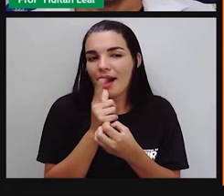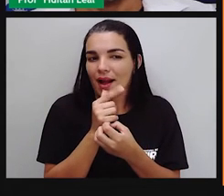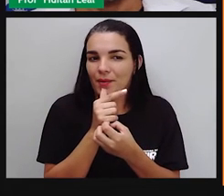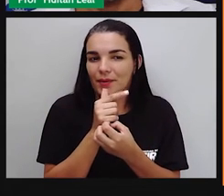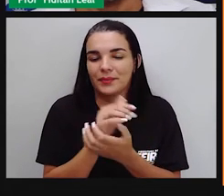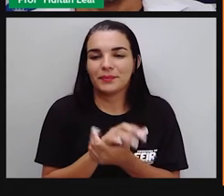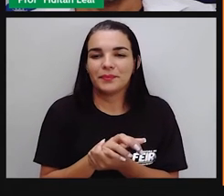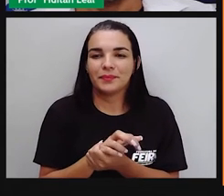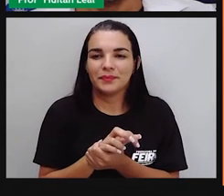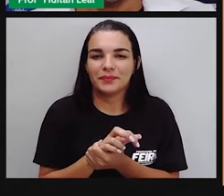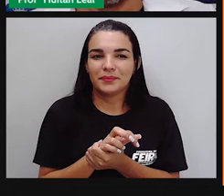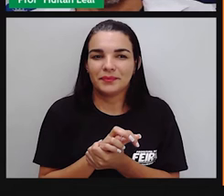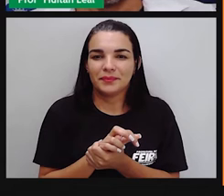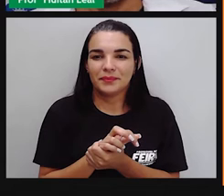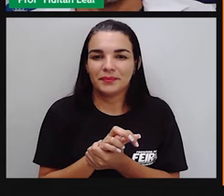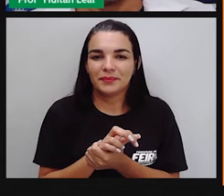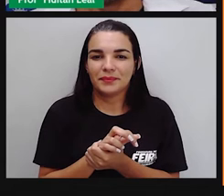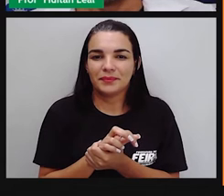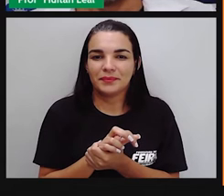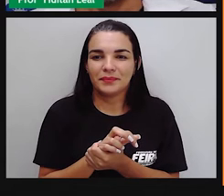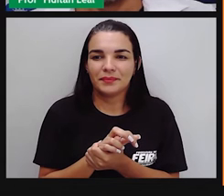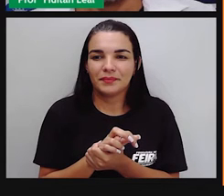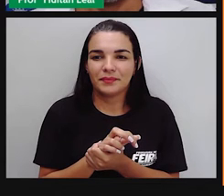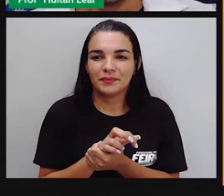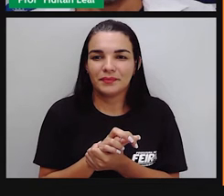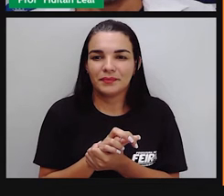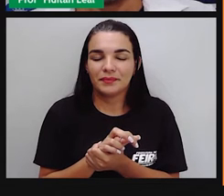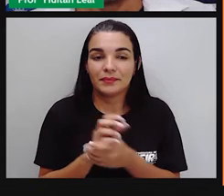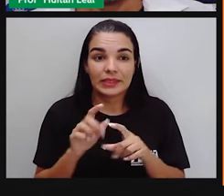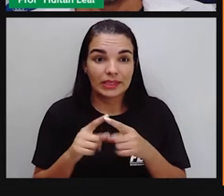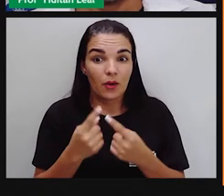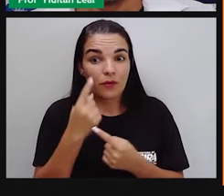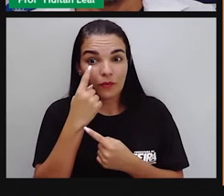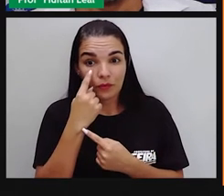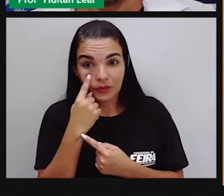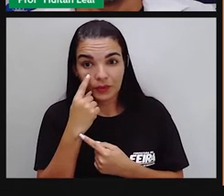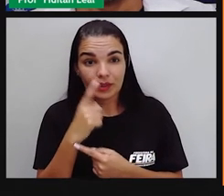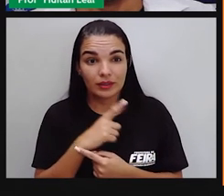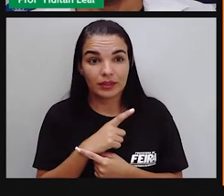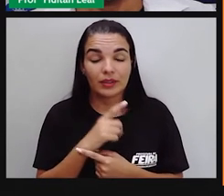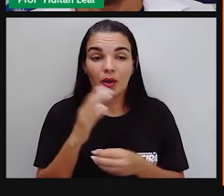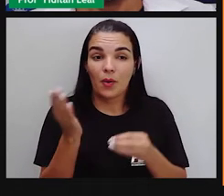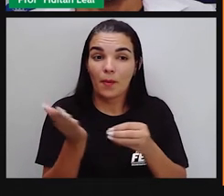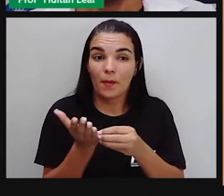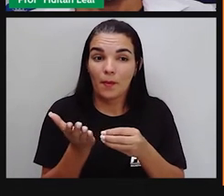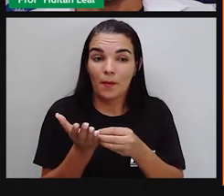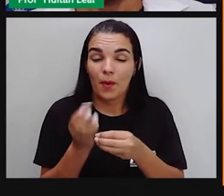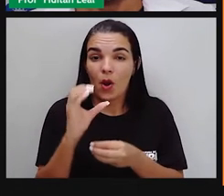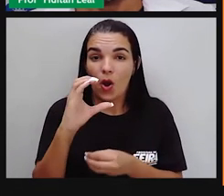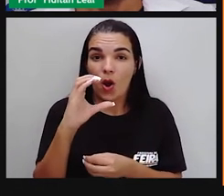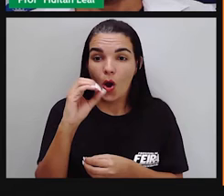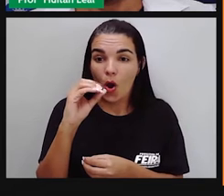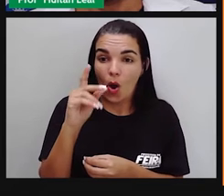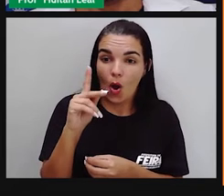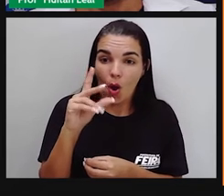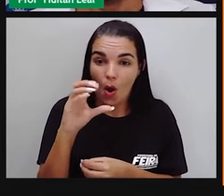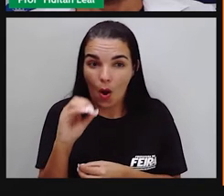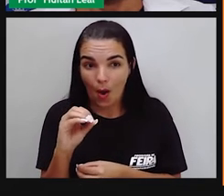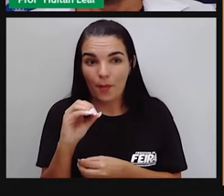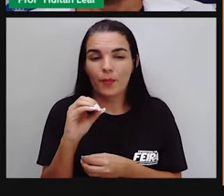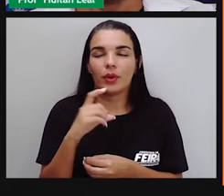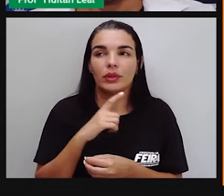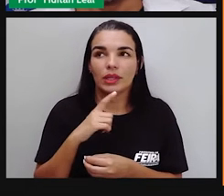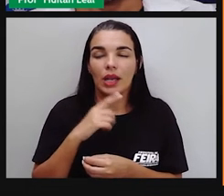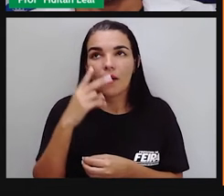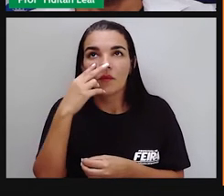copo. Deu para compreender? Então, estamos aqui, né, com o copo, ele